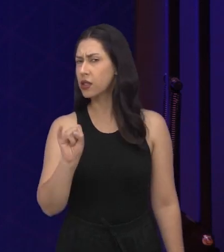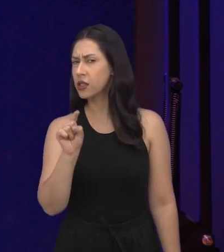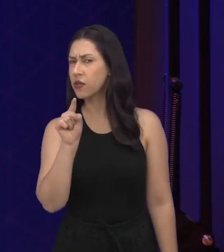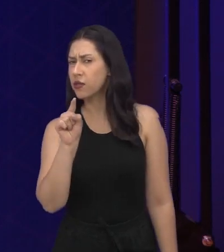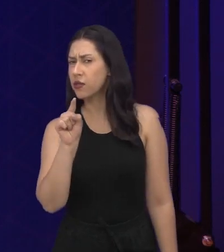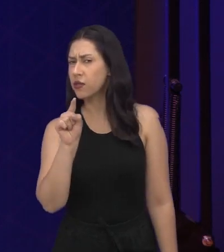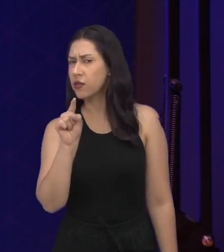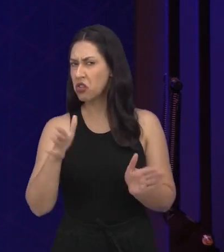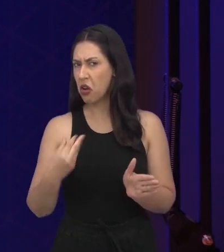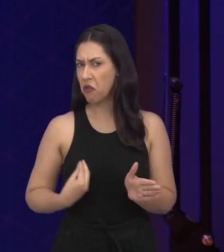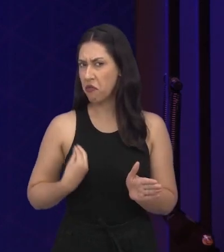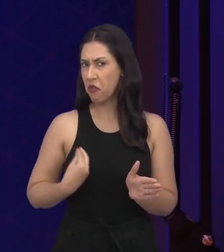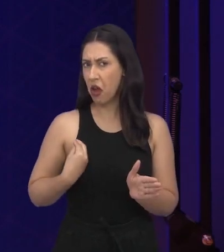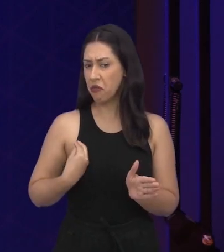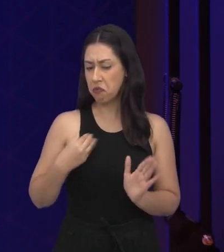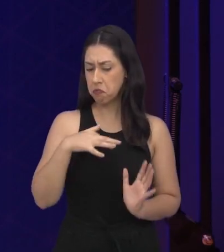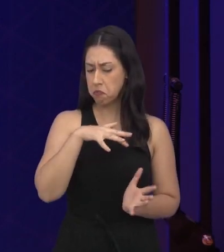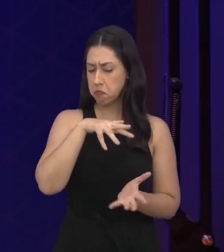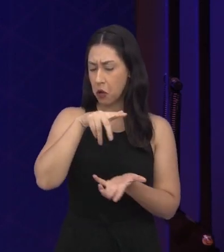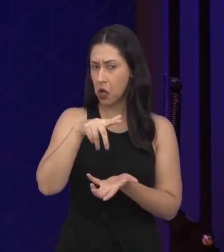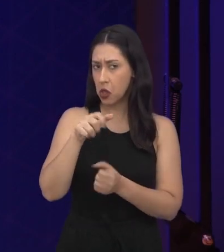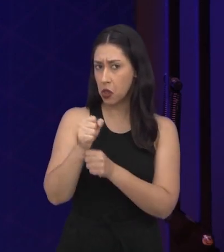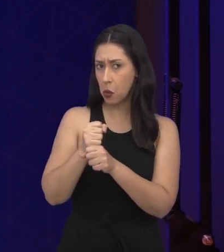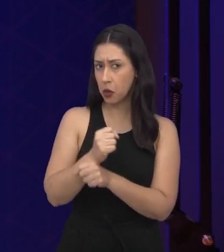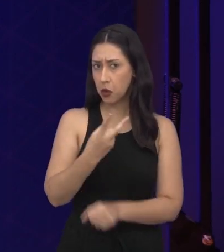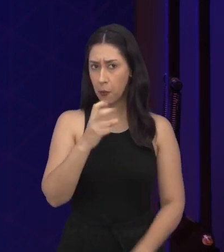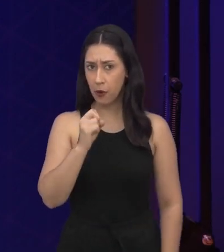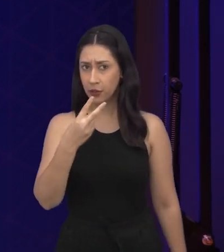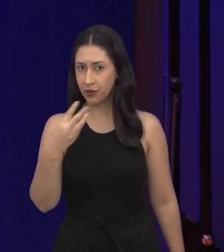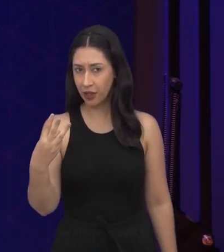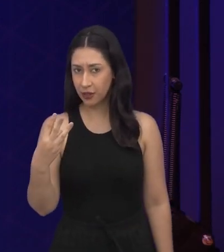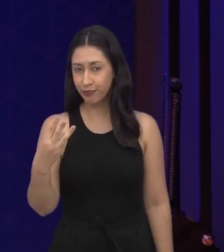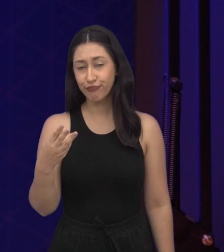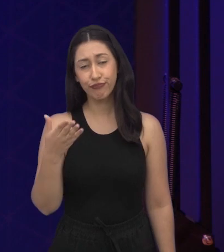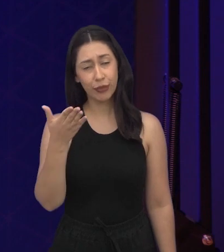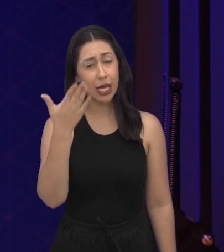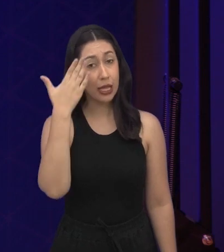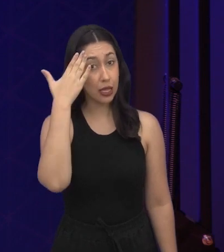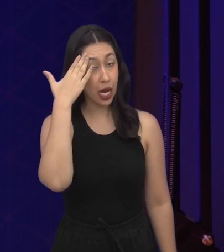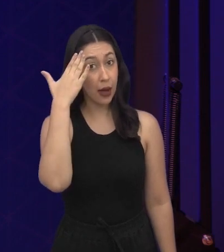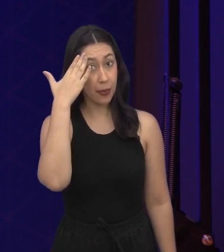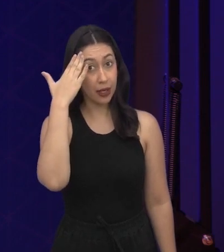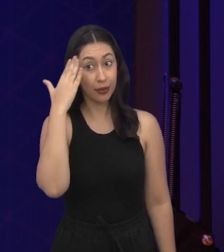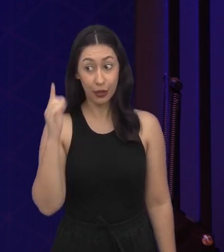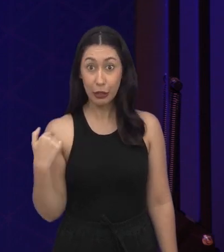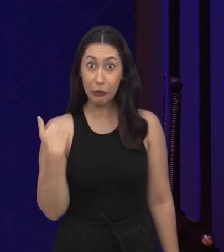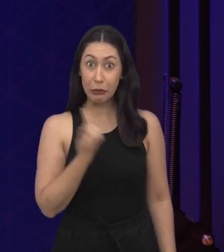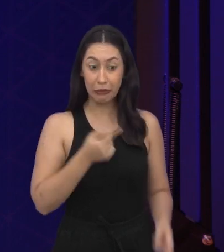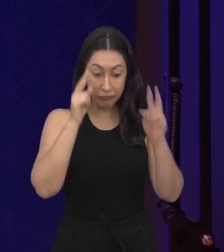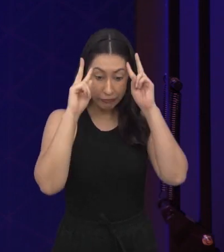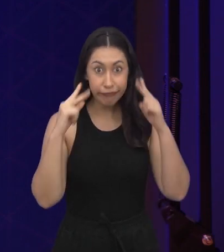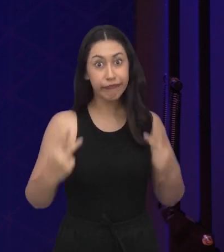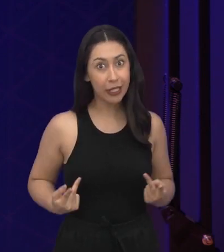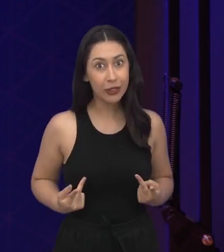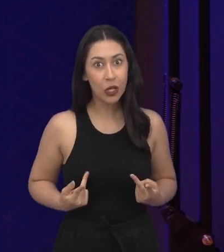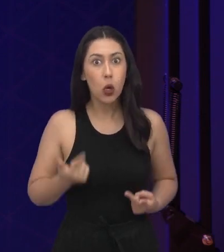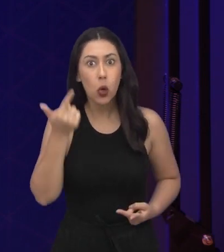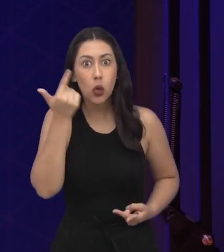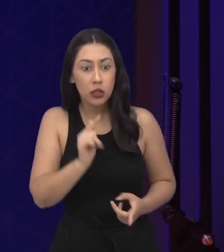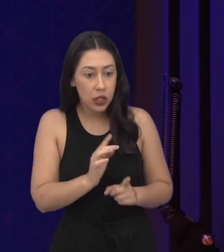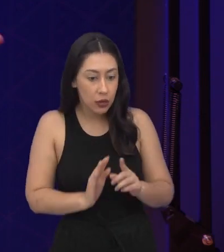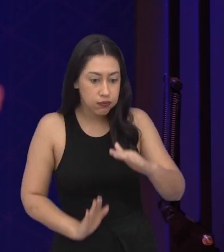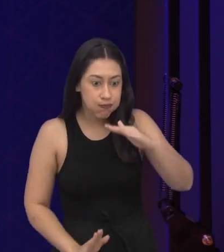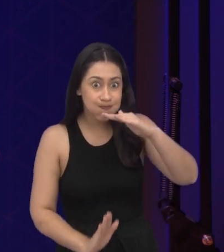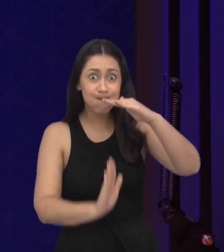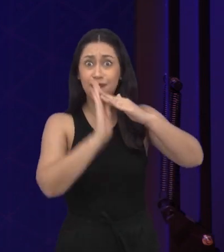Se você estava aqui no planeta Terra no ano de 2023, você muito provavelmente ficou sabendo que nós, a humanidade, atingimos